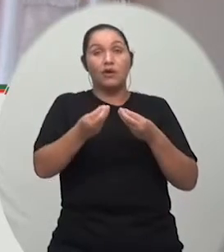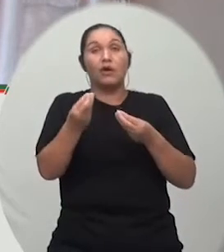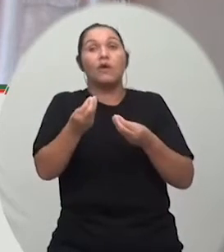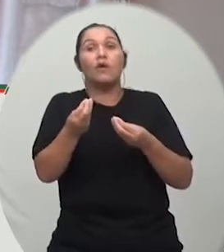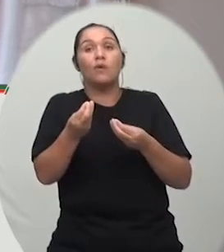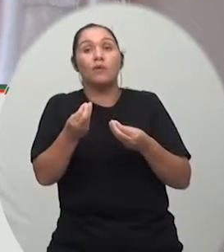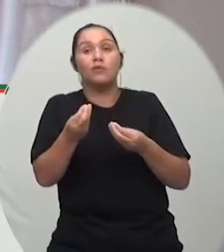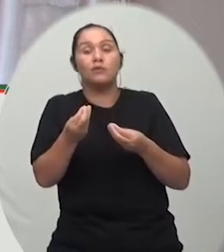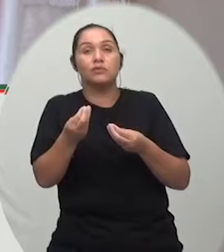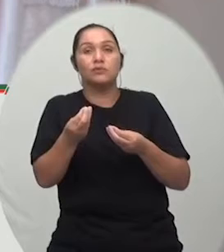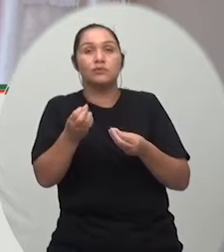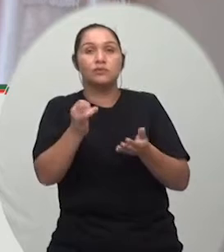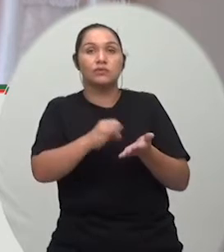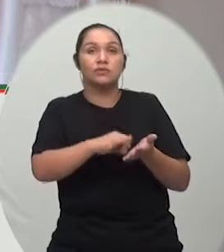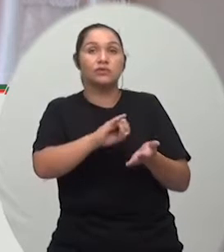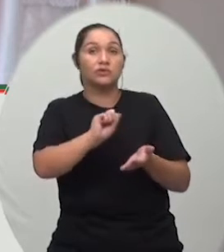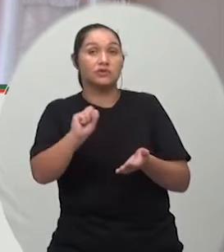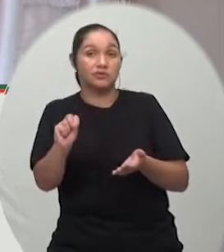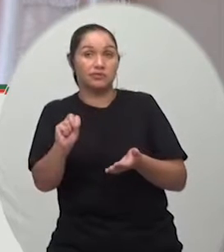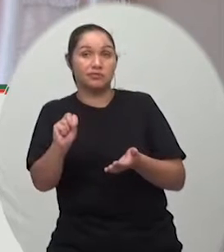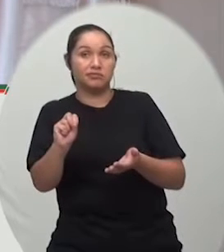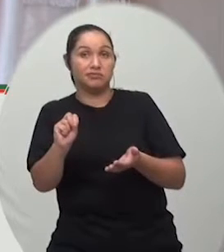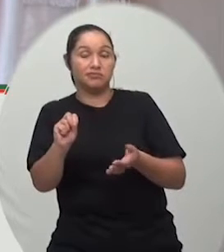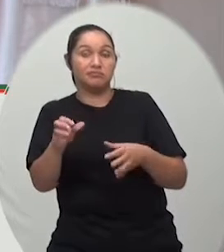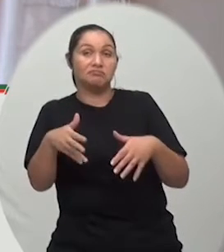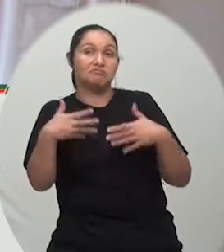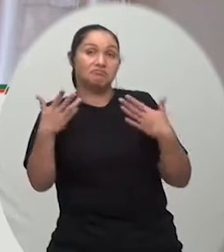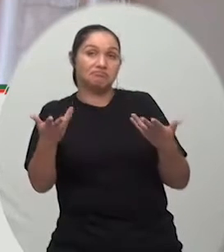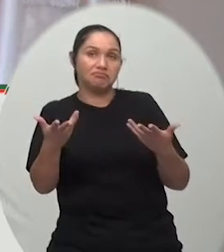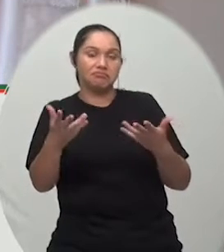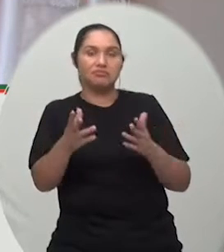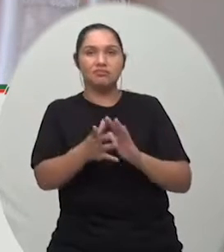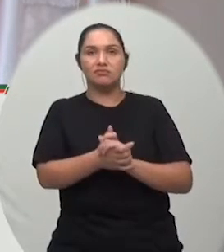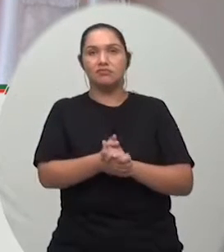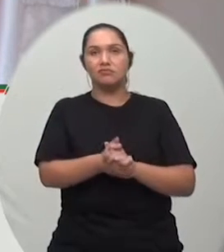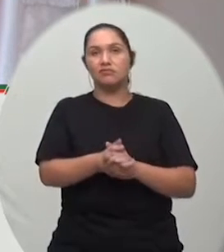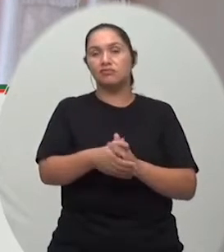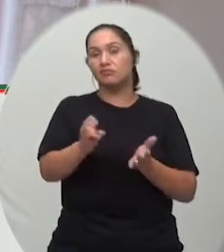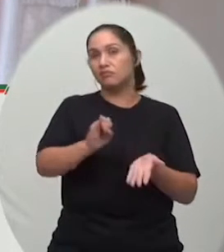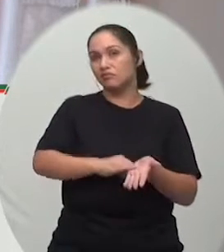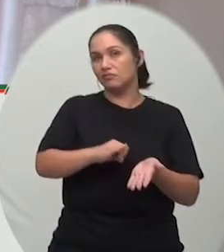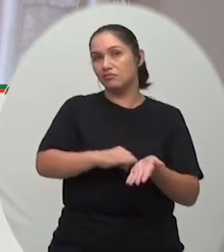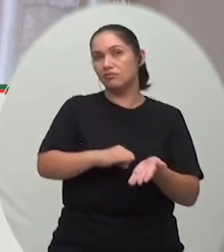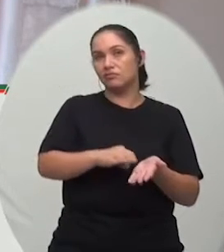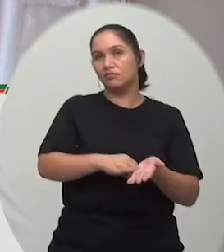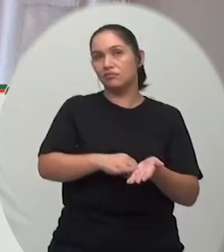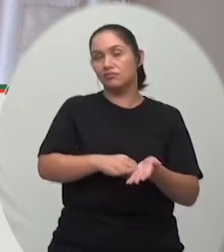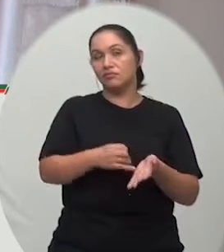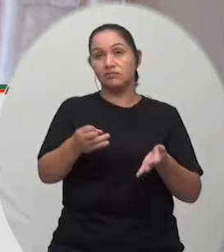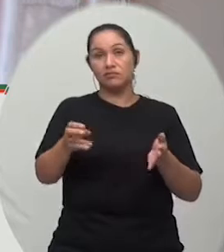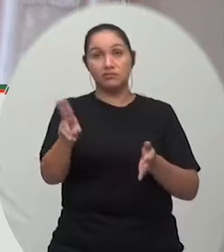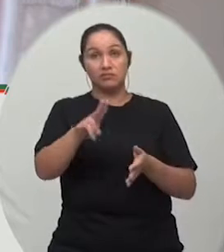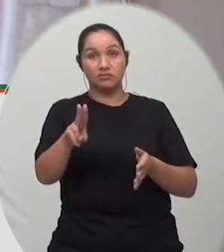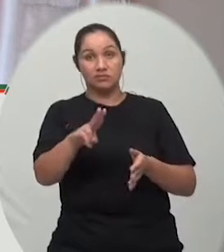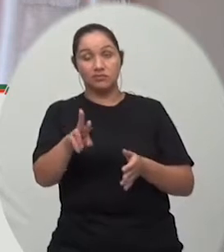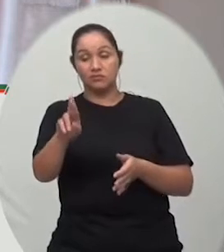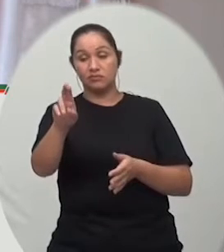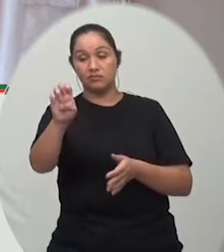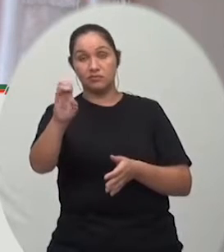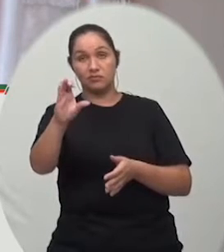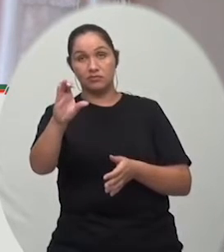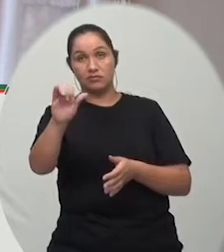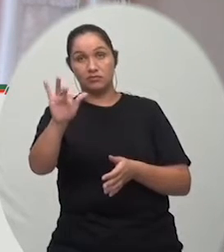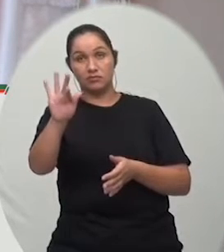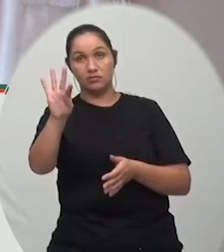últimos 2 anos, né, que eu estou pedindo aqui. Então, esses impostos, eles vão para as receitas livres. Aquela receita que